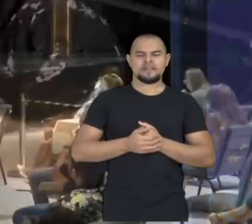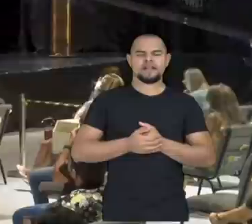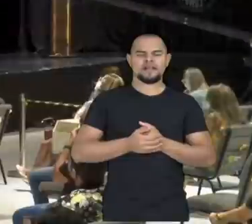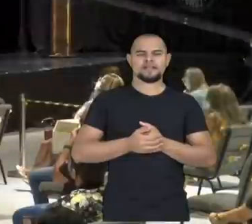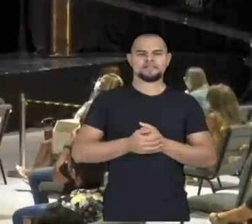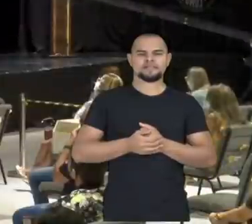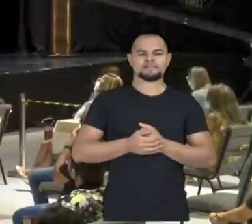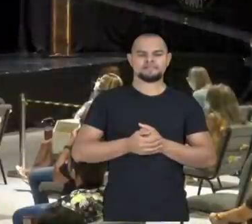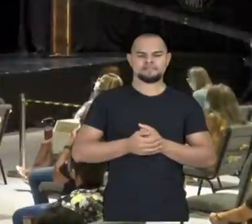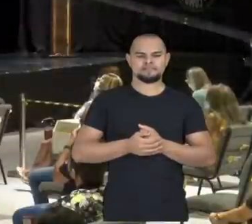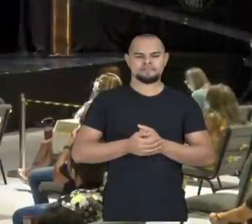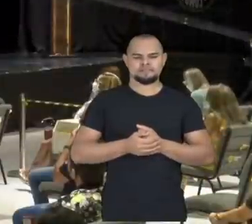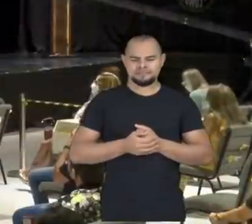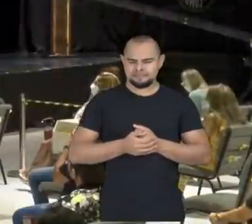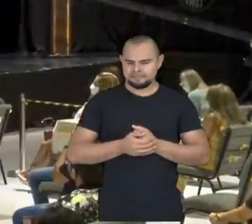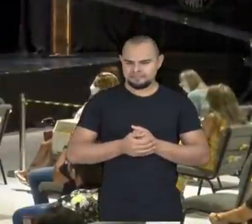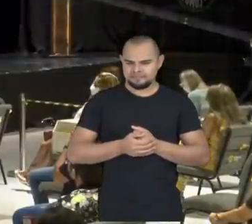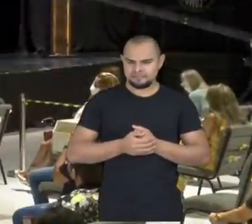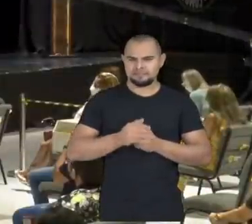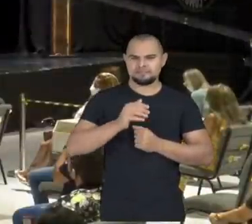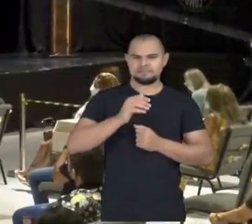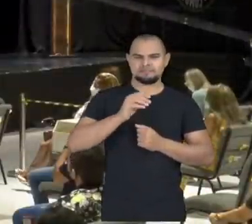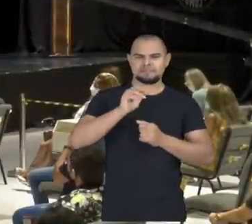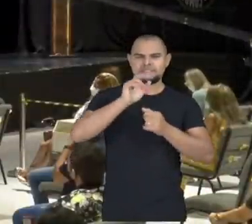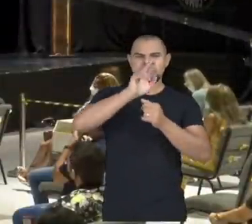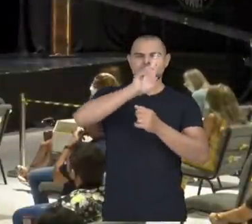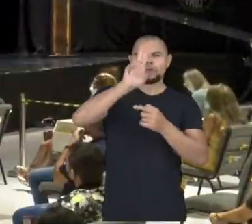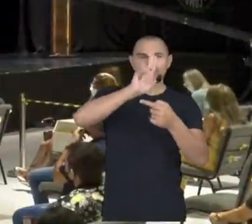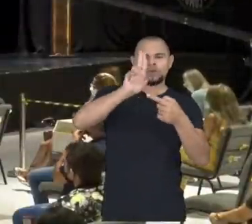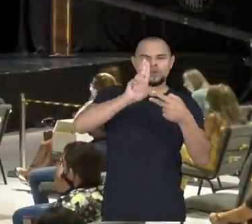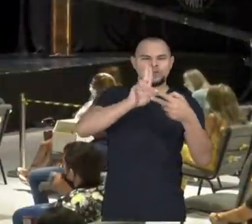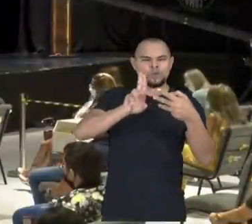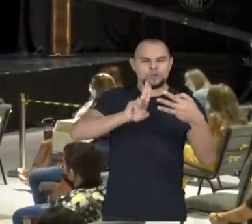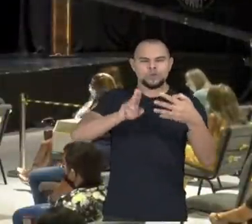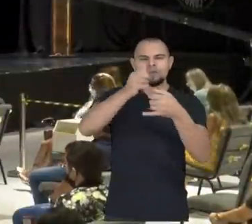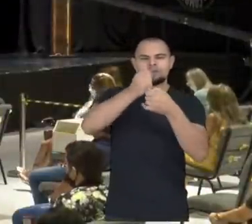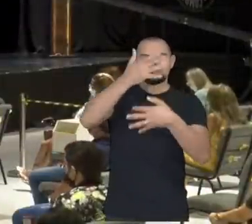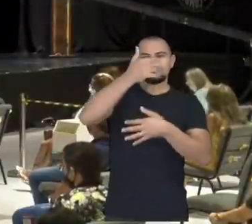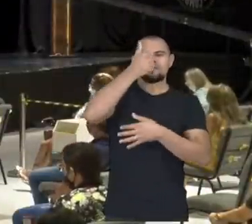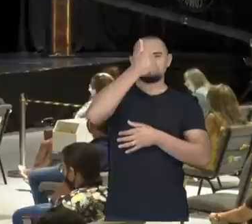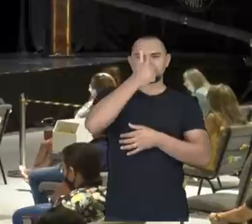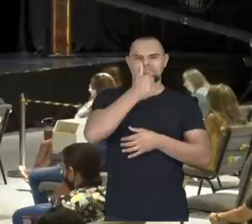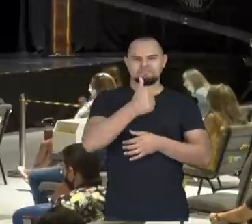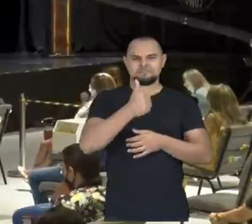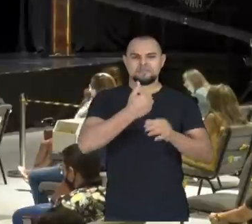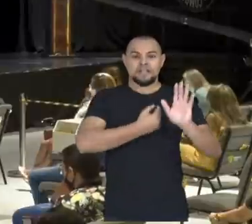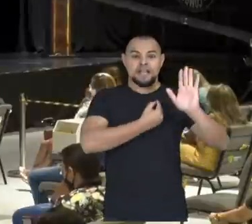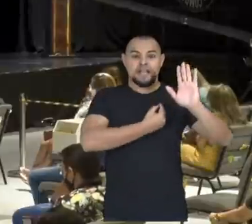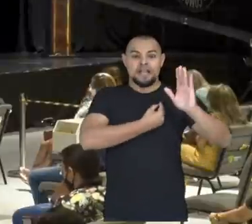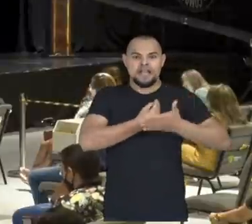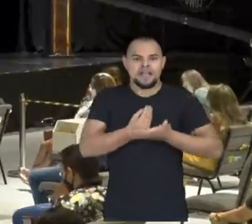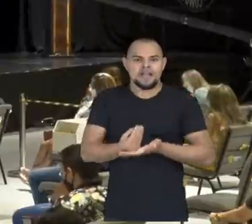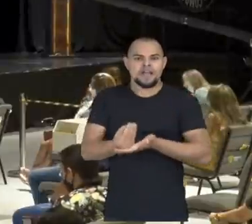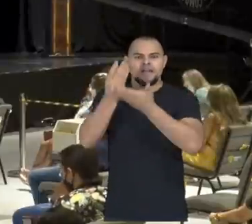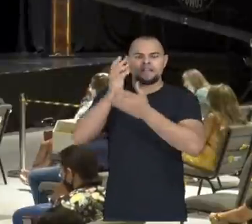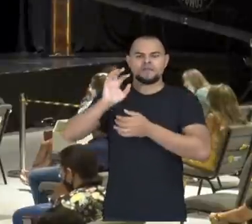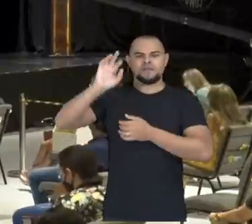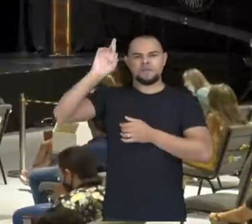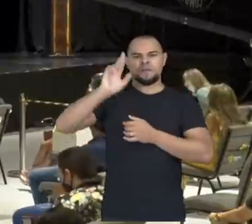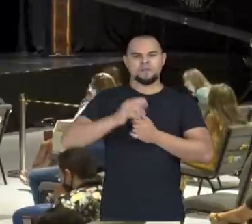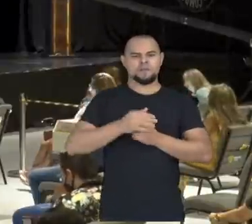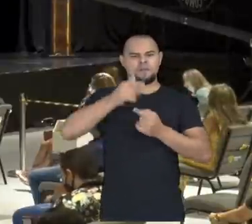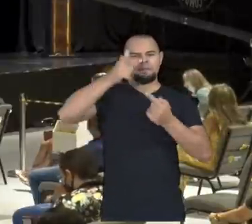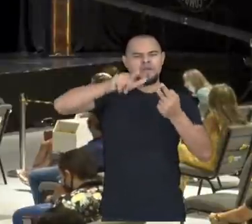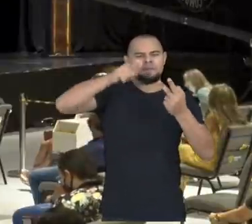pessoa, Esterlina Martins, louvado seja o nome do Senhor pela vida dessas pessoas. E aí mais pessoas e